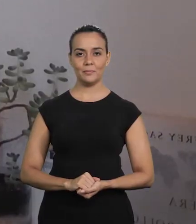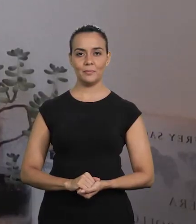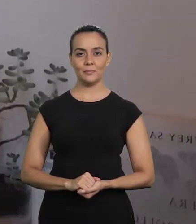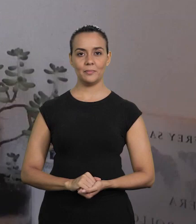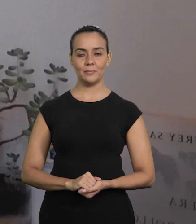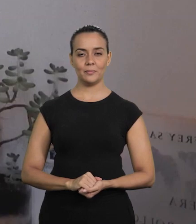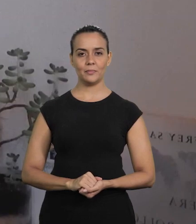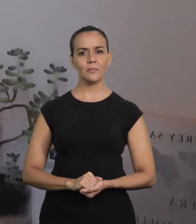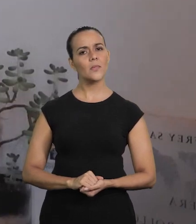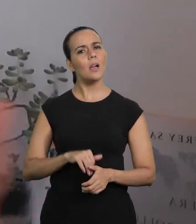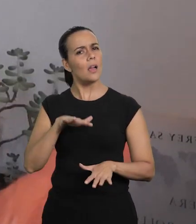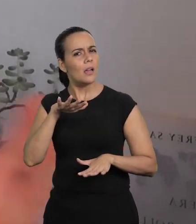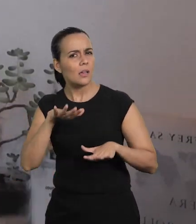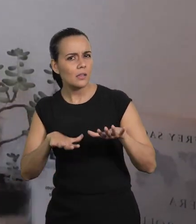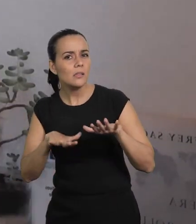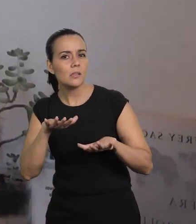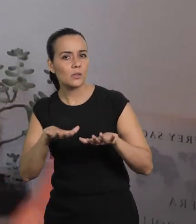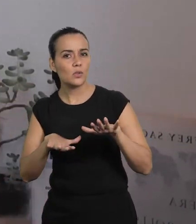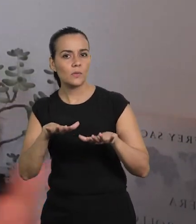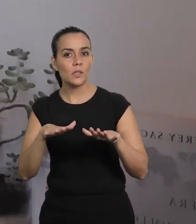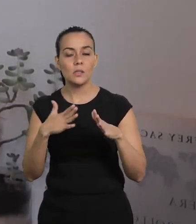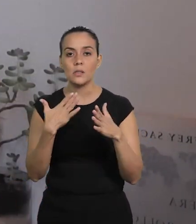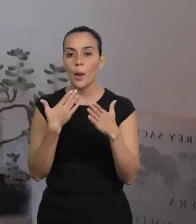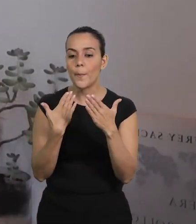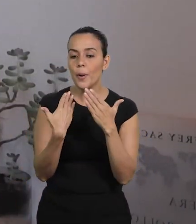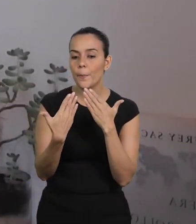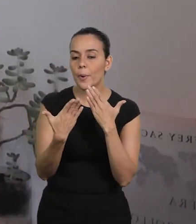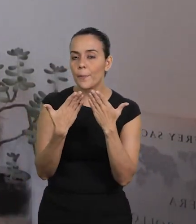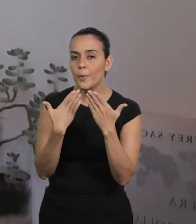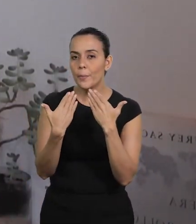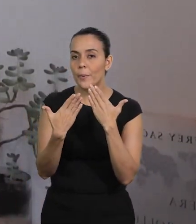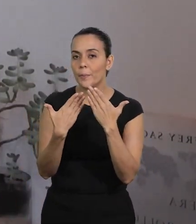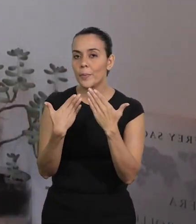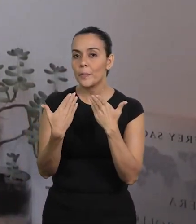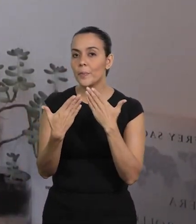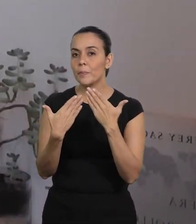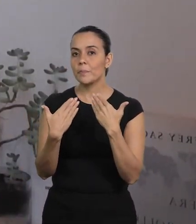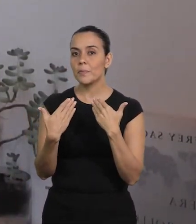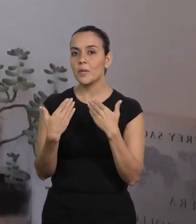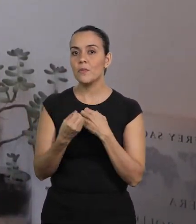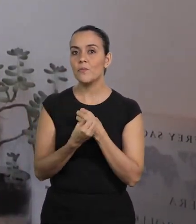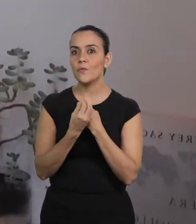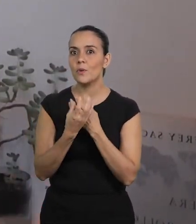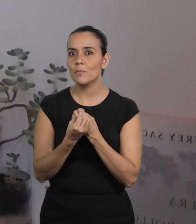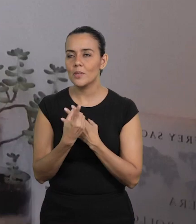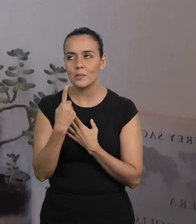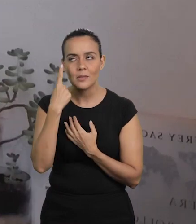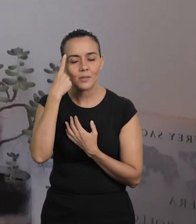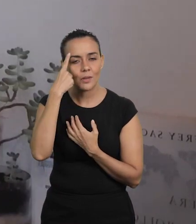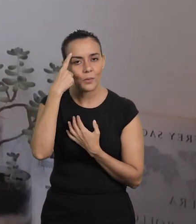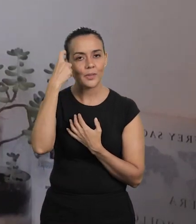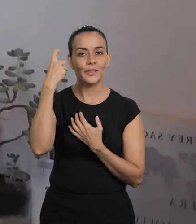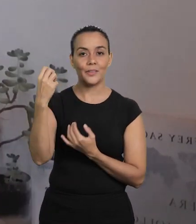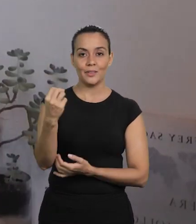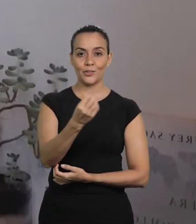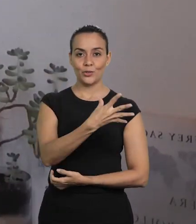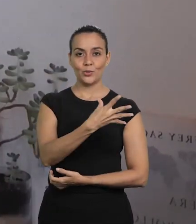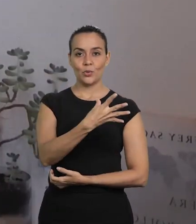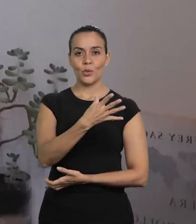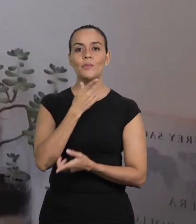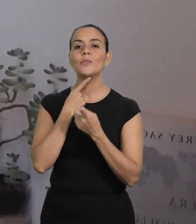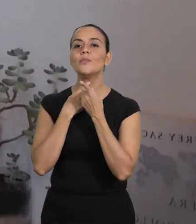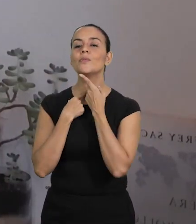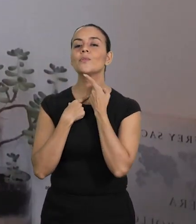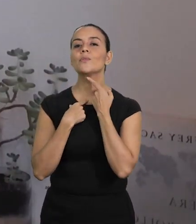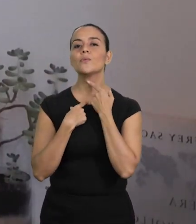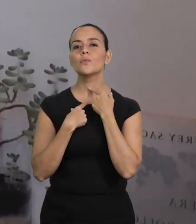Muitas vezes esse diálogo, essa transferência de ideias e de anseios, de desejos de mudar